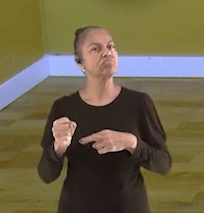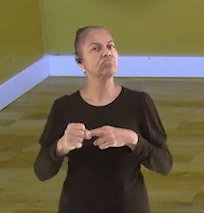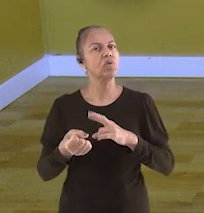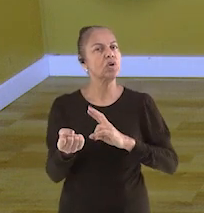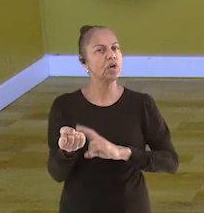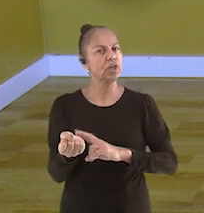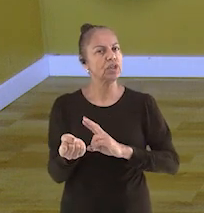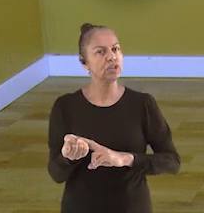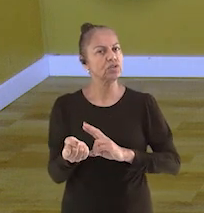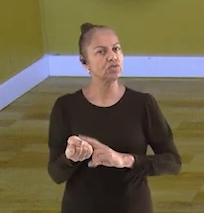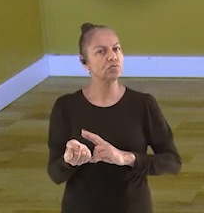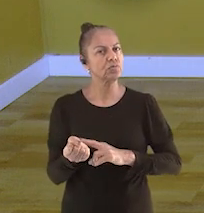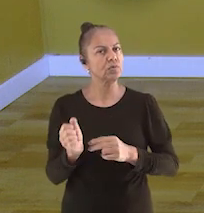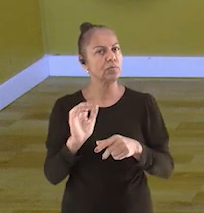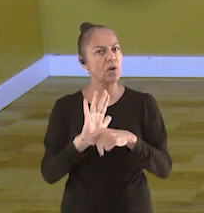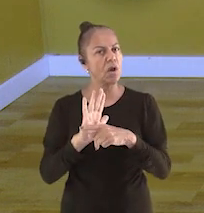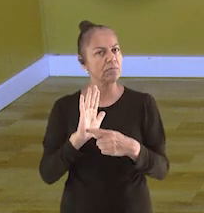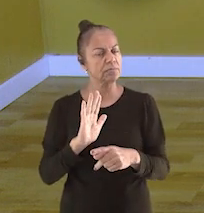Respira.